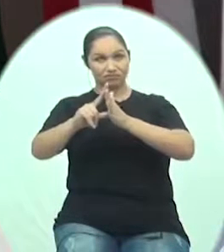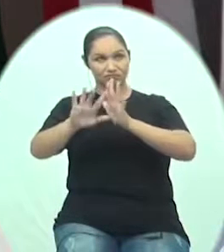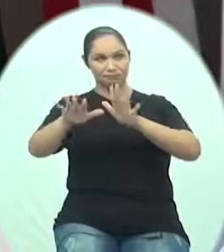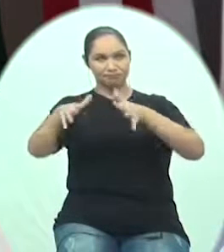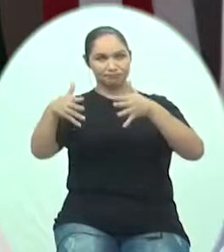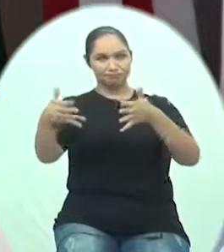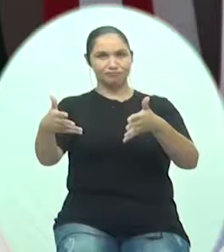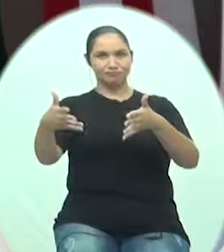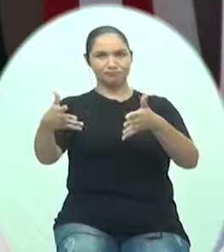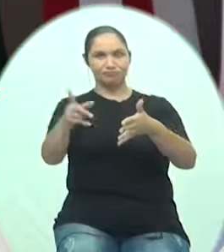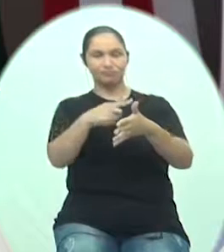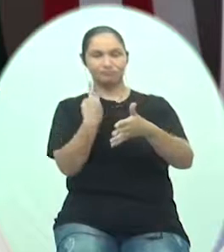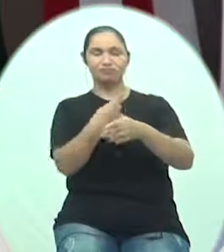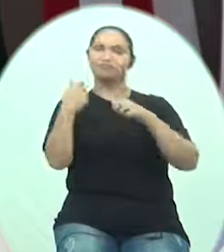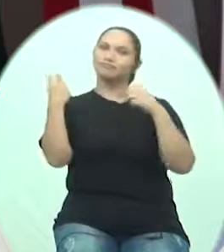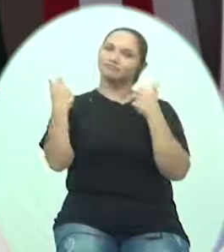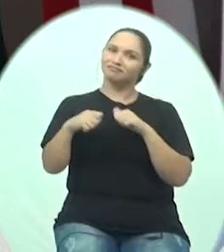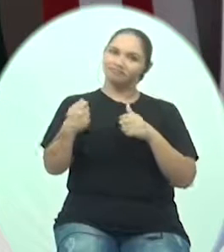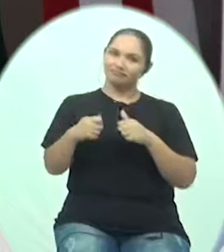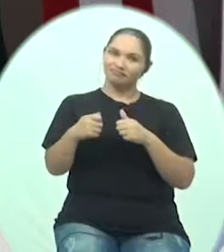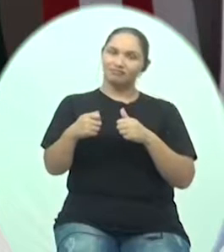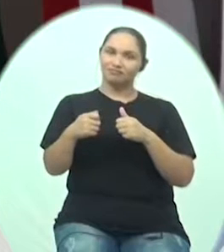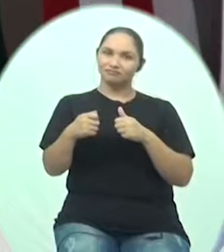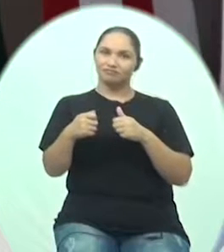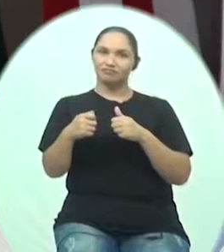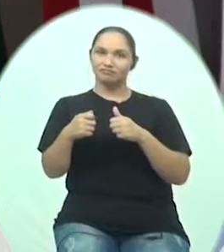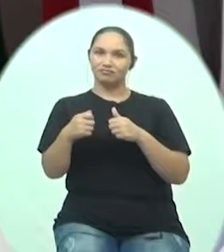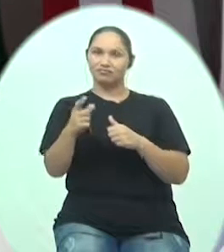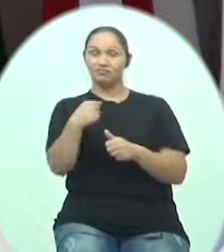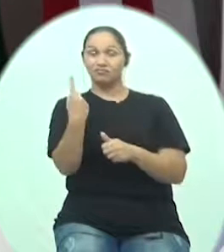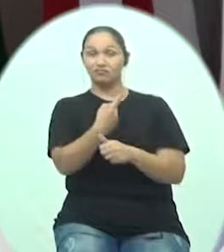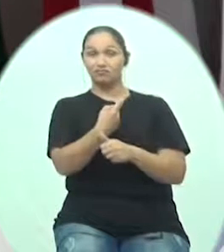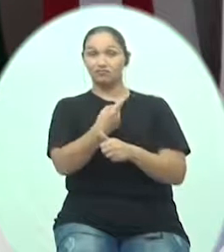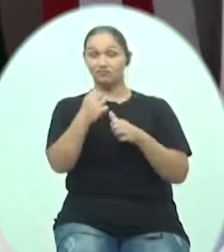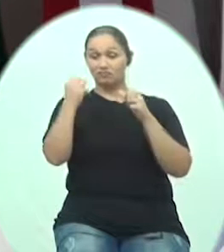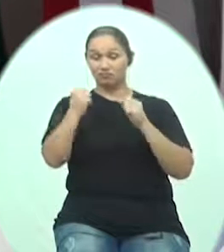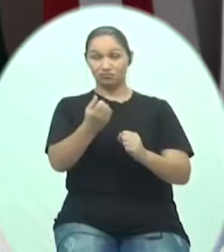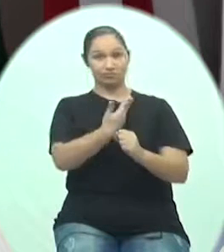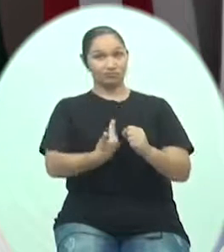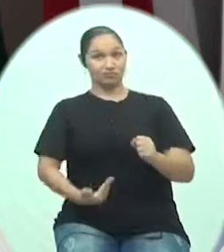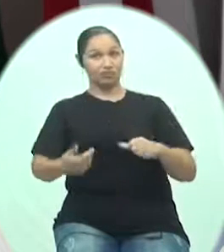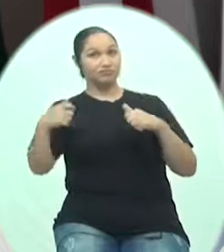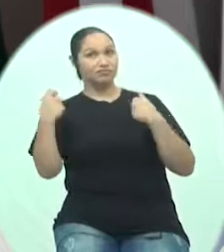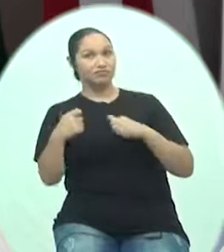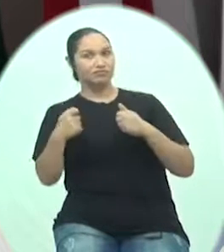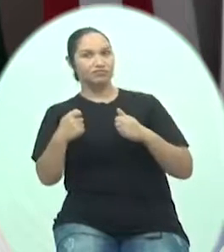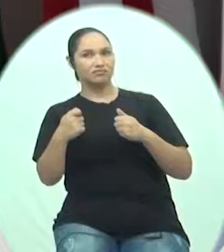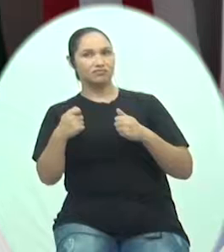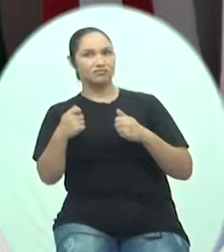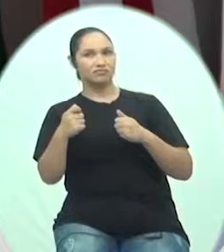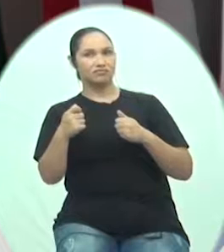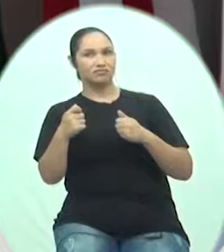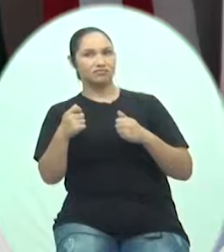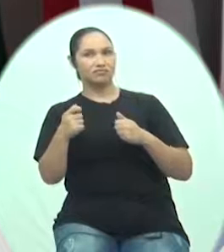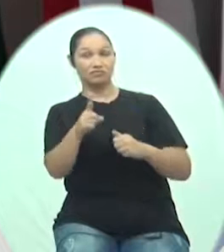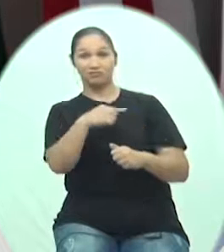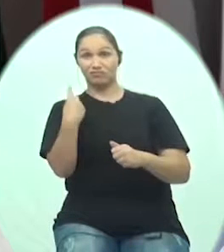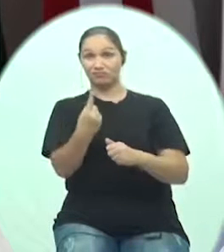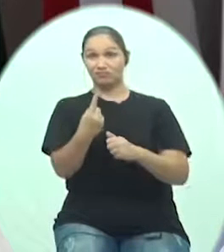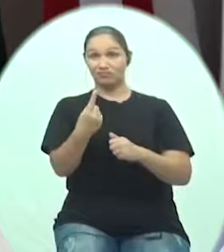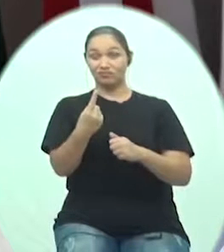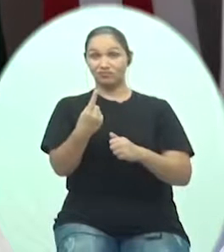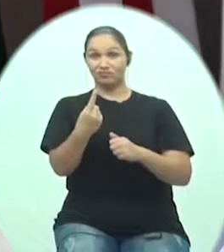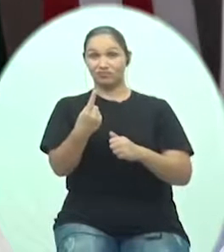é isso que nós precisamos e dar condições nós como poder público seus Ziro se a gente não atrapalhar já tá ajudando